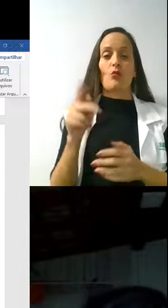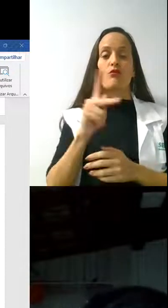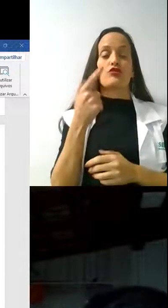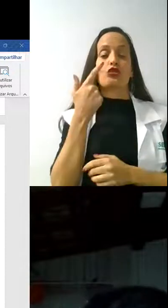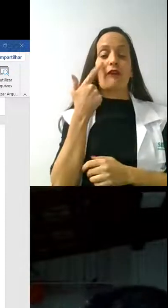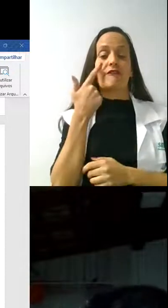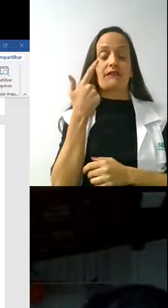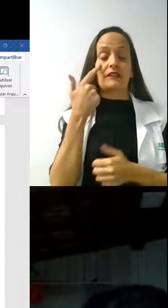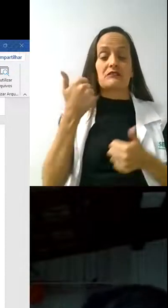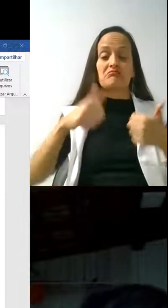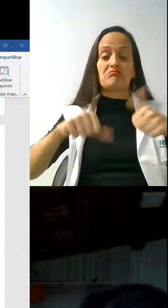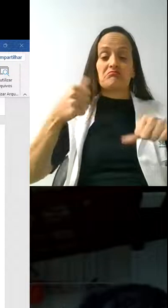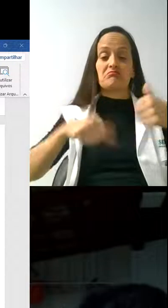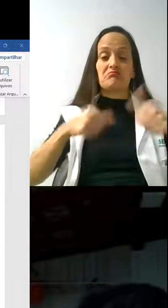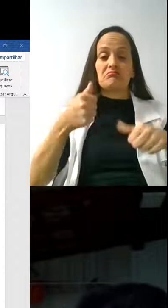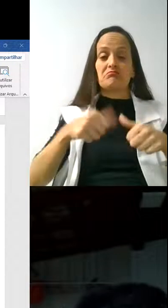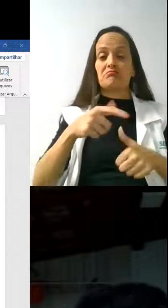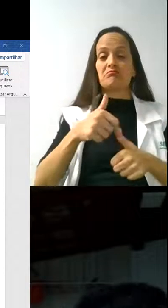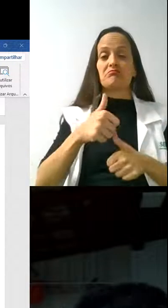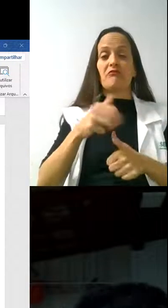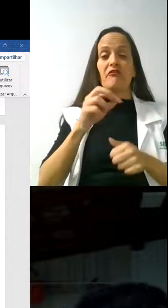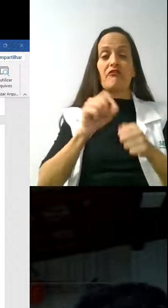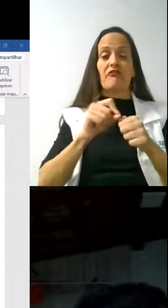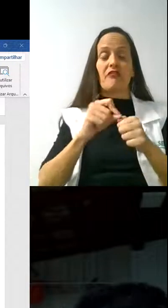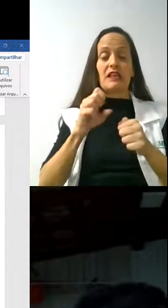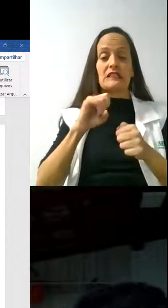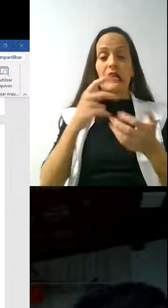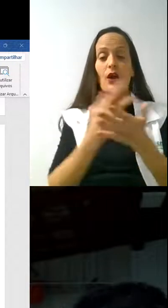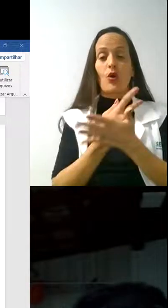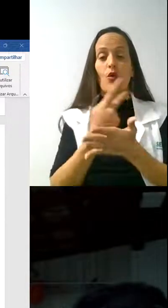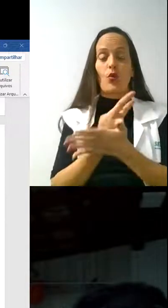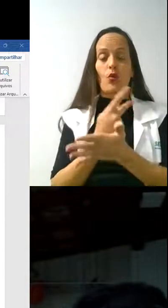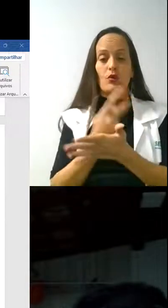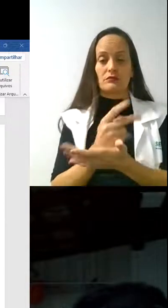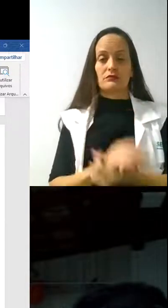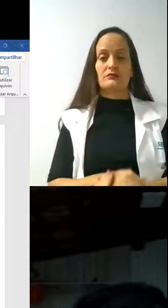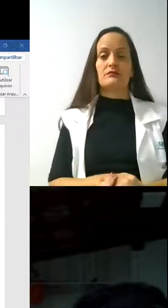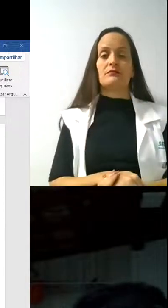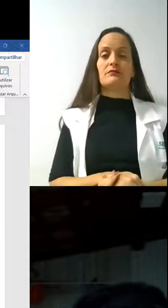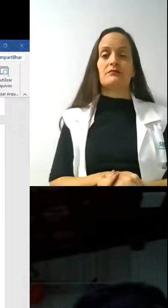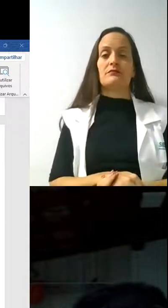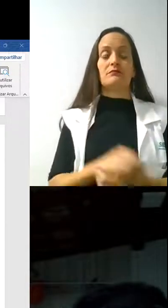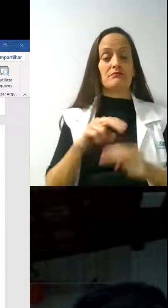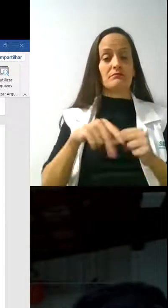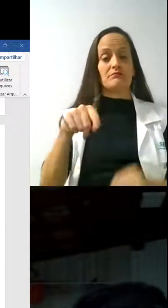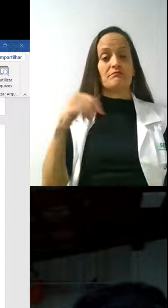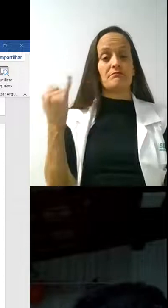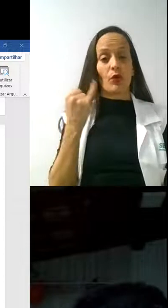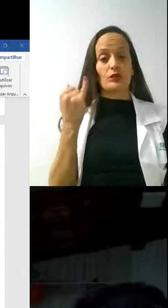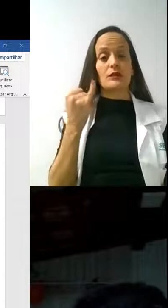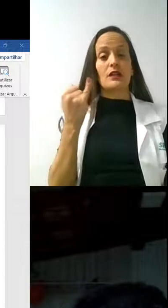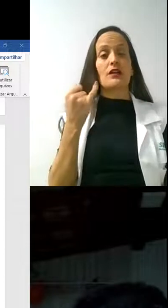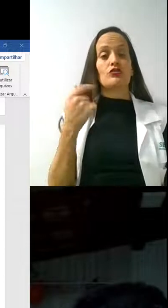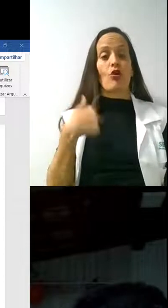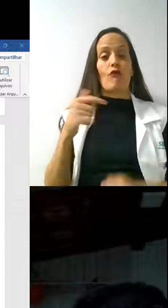dividido por 1.000 é 0,084. Por isso que é importante fazer a conta, senão fica errado, tá